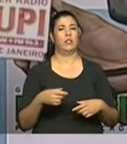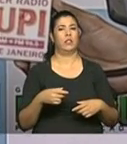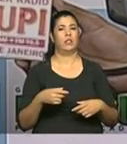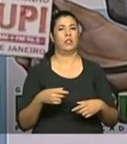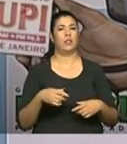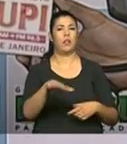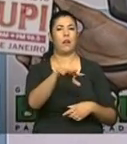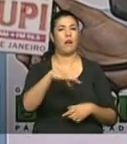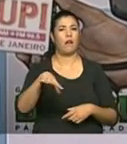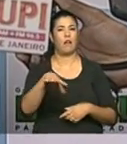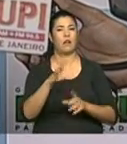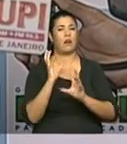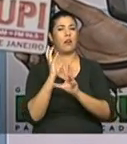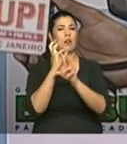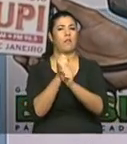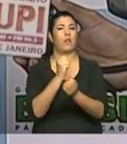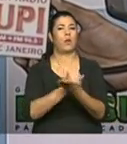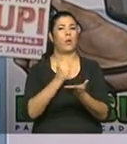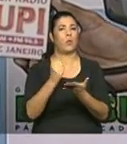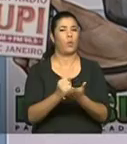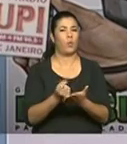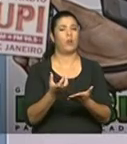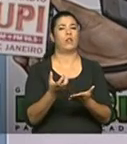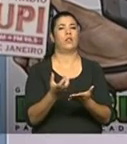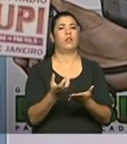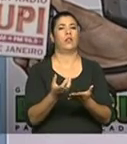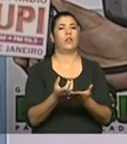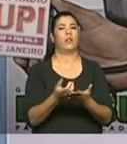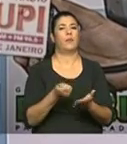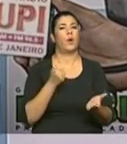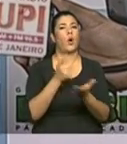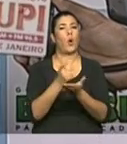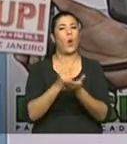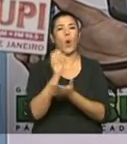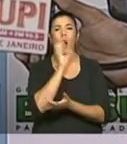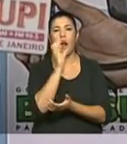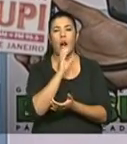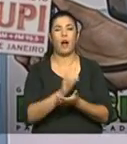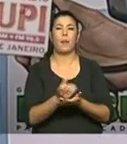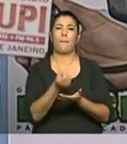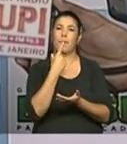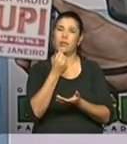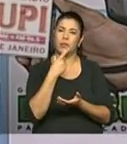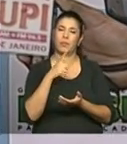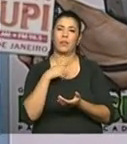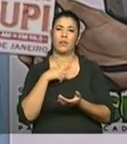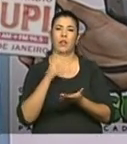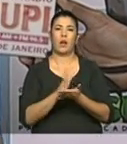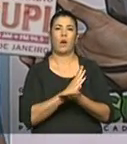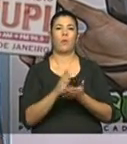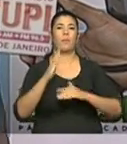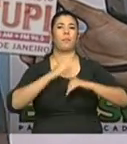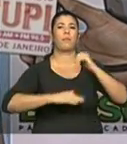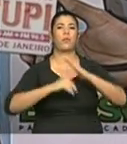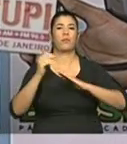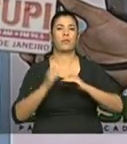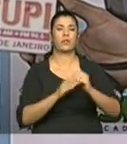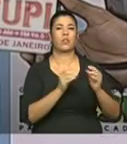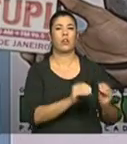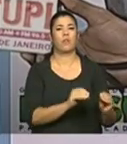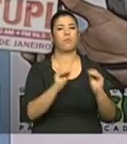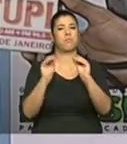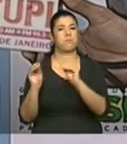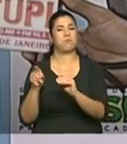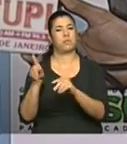revisão de contratos, de especificação de materiais para compra, para agilizar. Então, nós vamos disponibilizar alguns profissionais nessa área. Ele